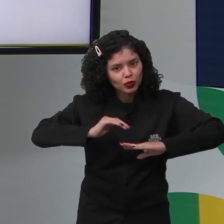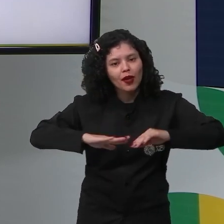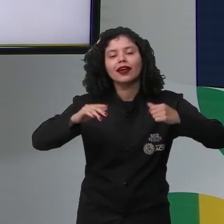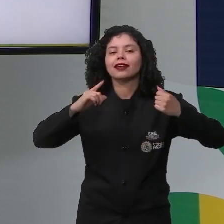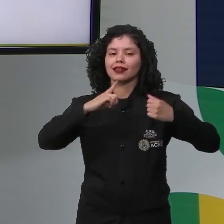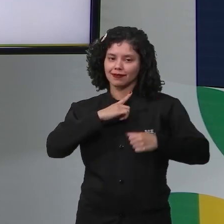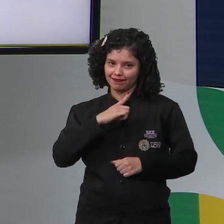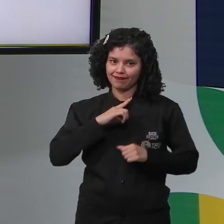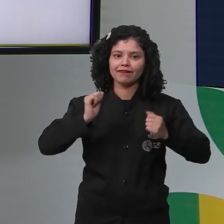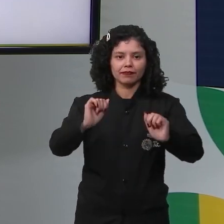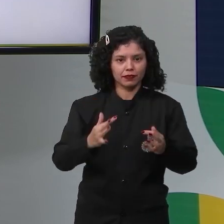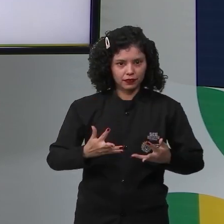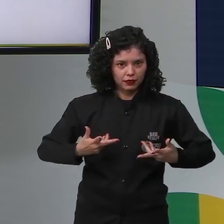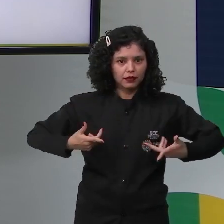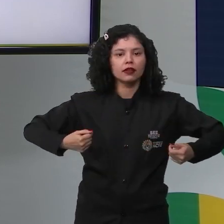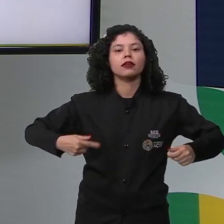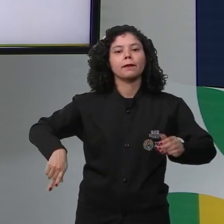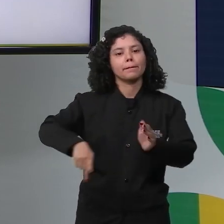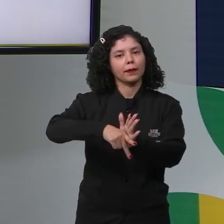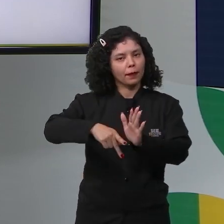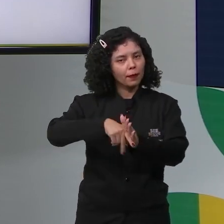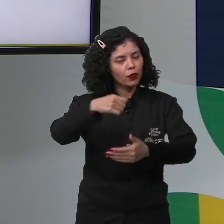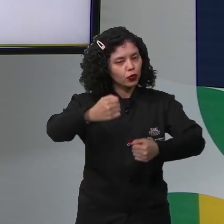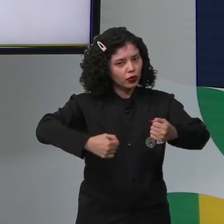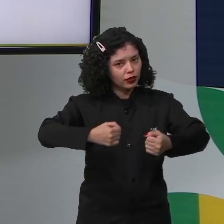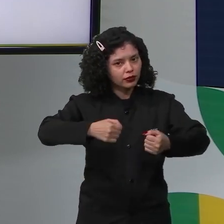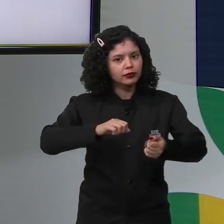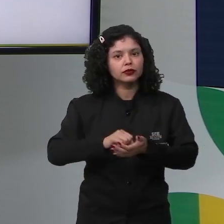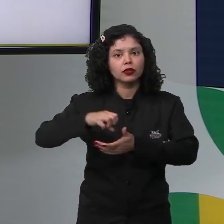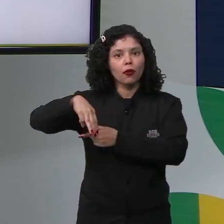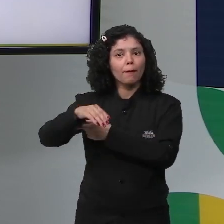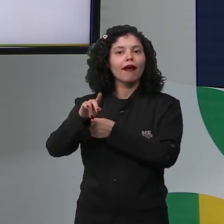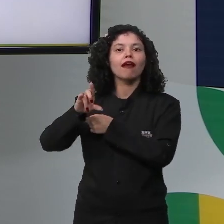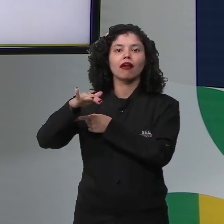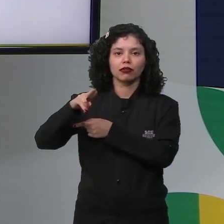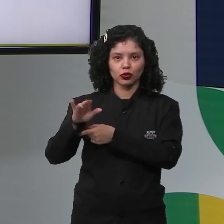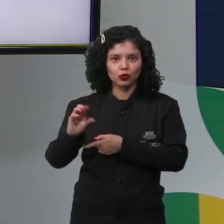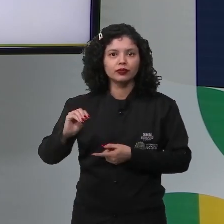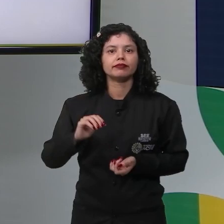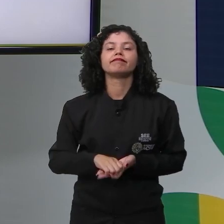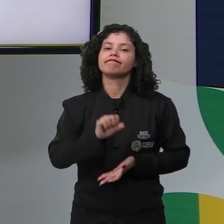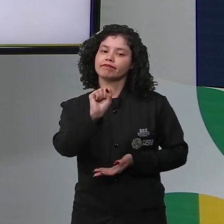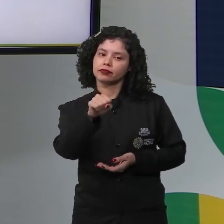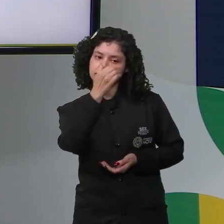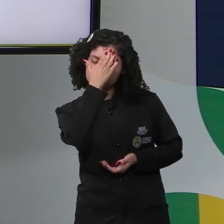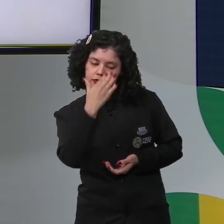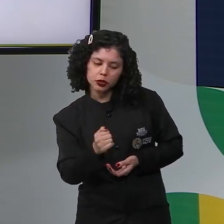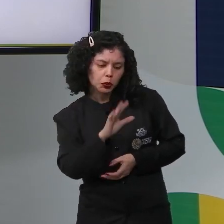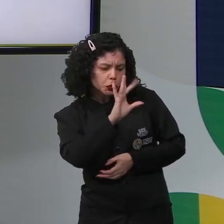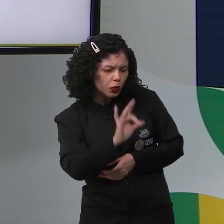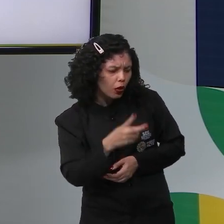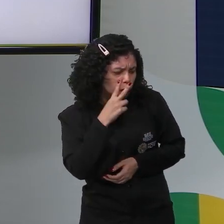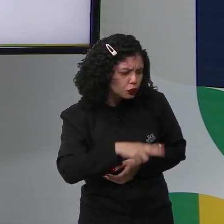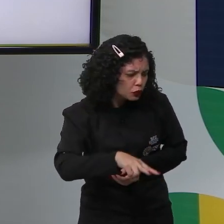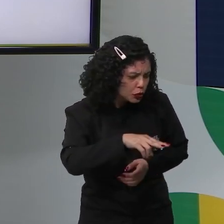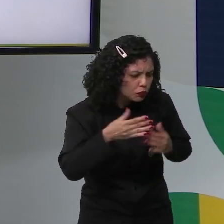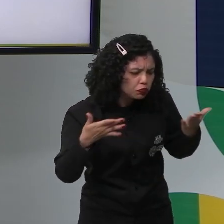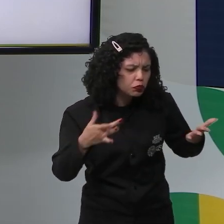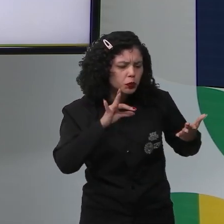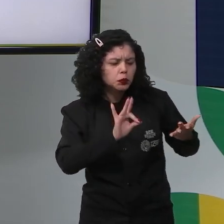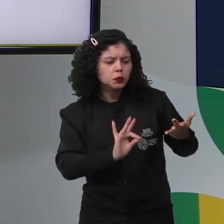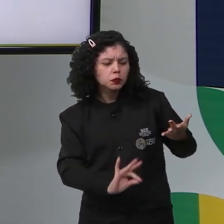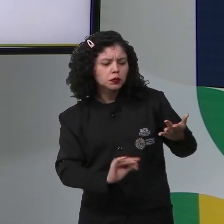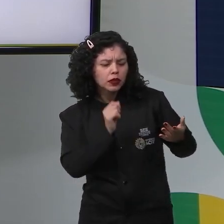tenha habilidades específicas para isso, um mecânico. Ele sim vai saber diagnosticar o problema,